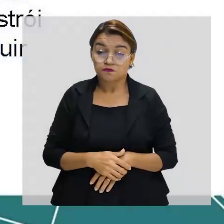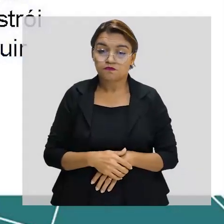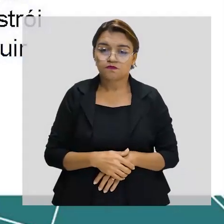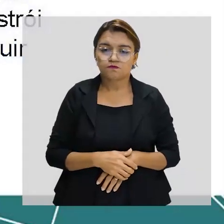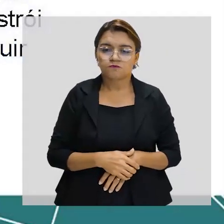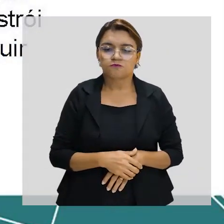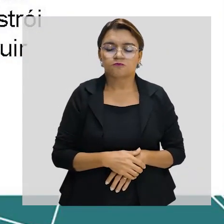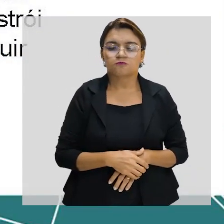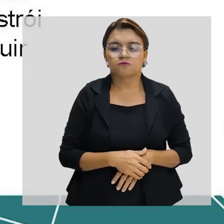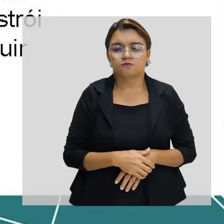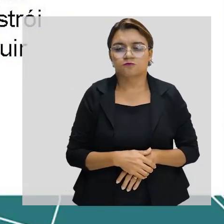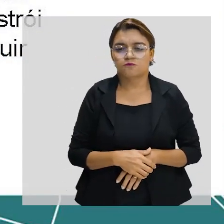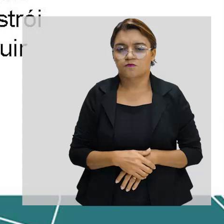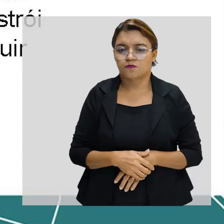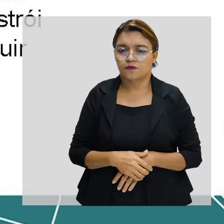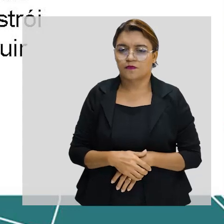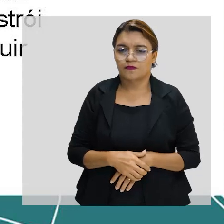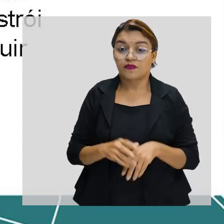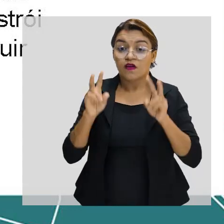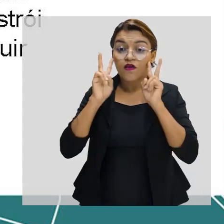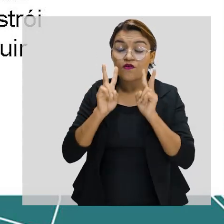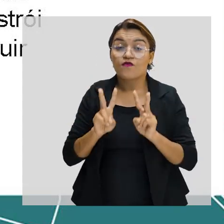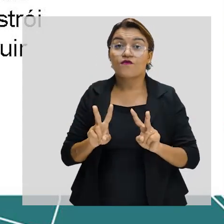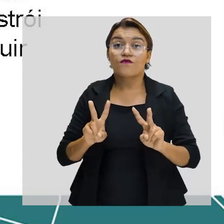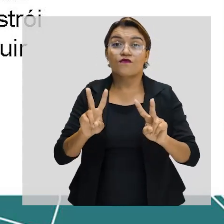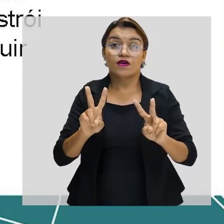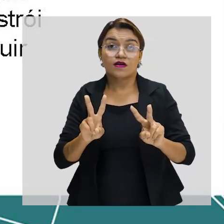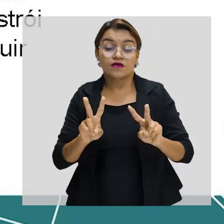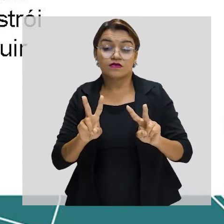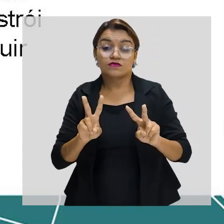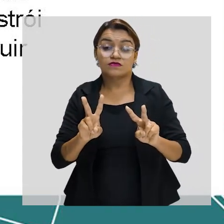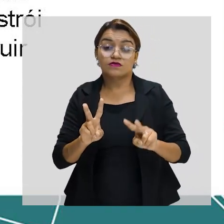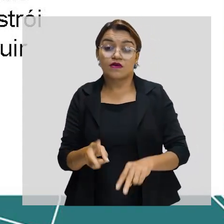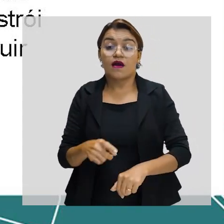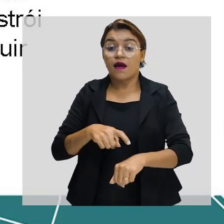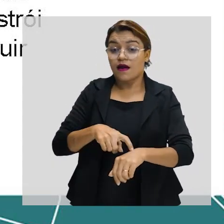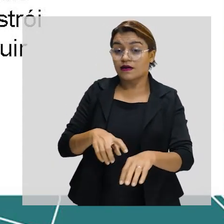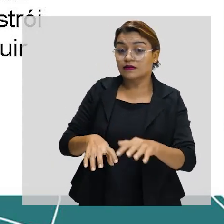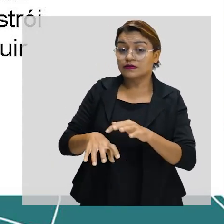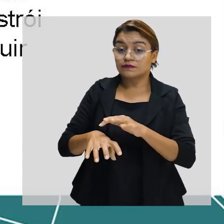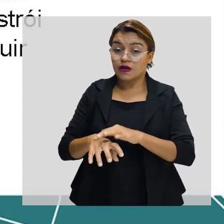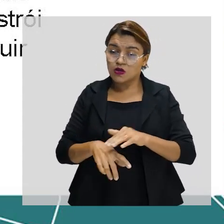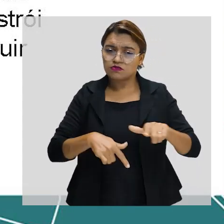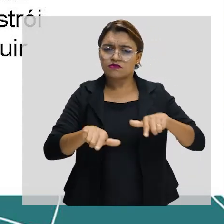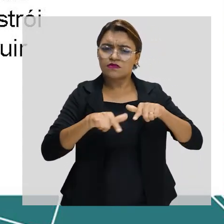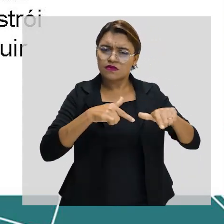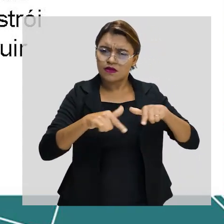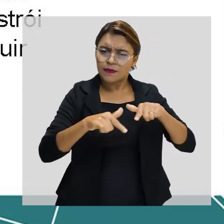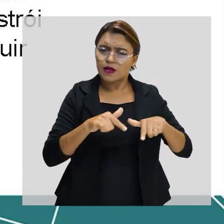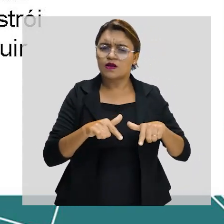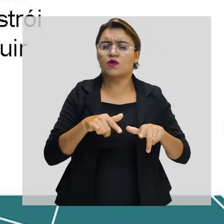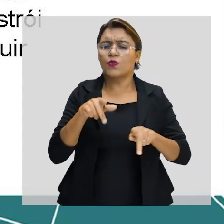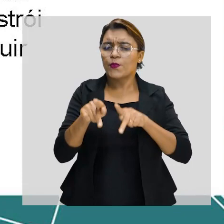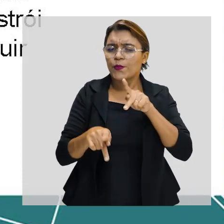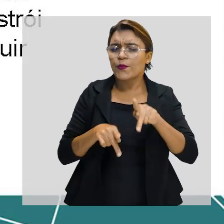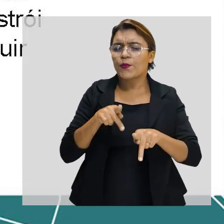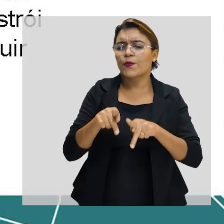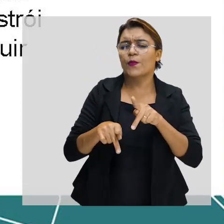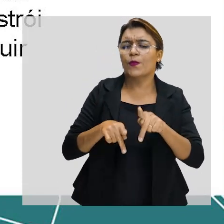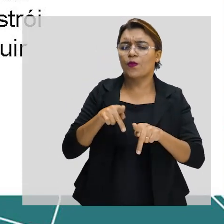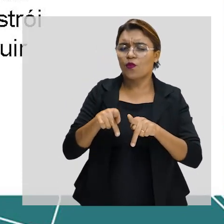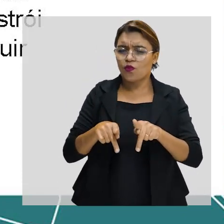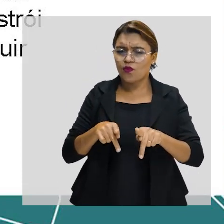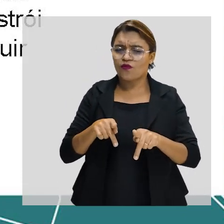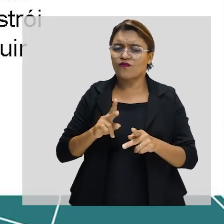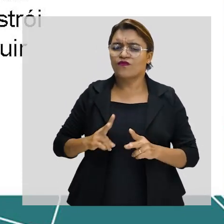acompanhe ainda. Eu vejo as mãos esculturais de um povo eternizados nos